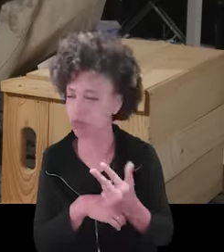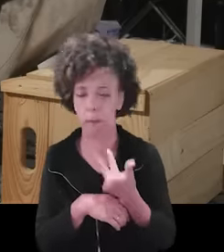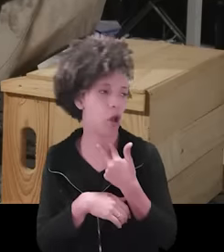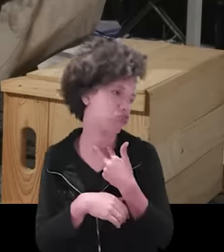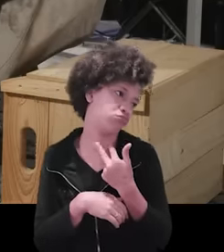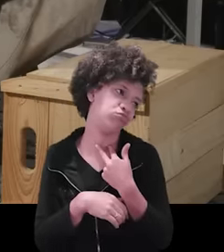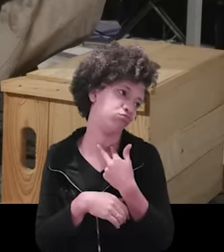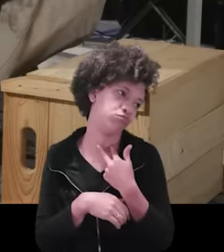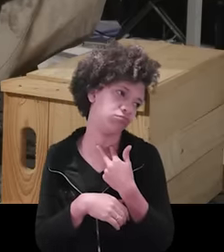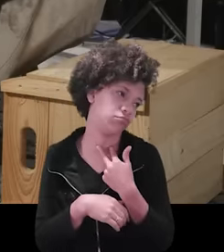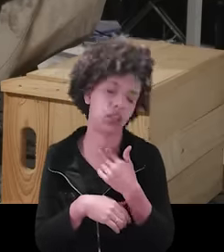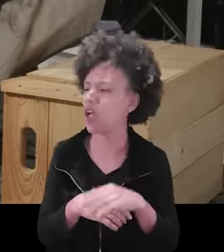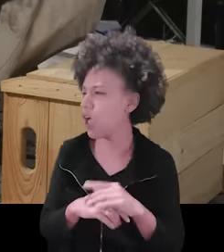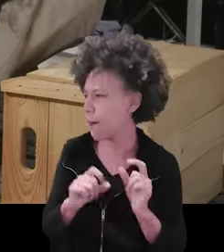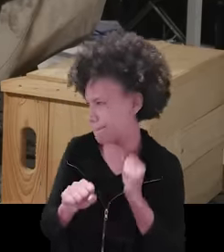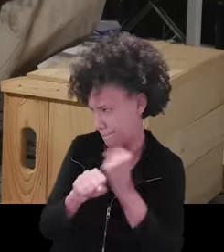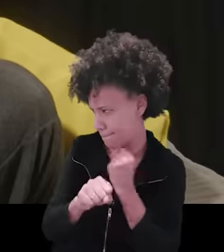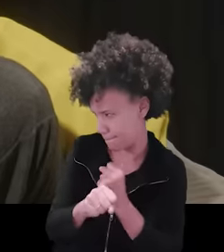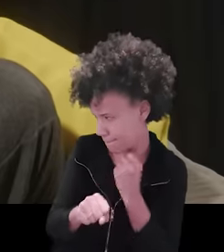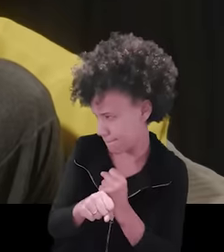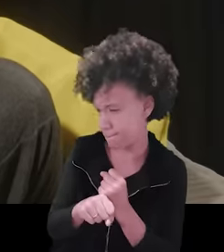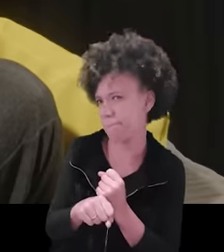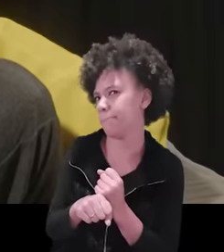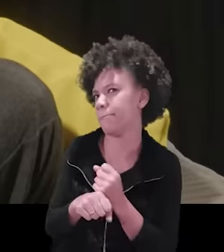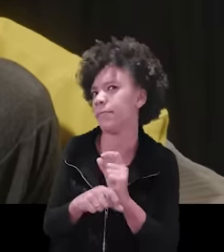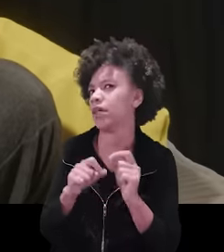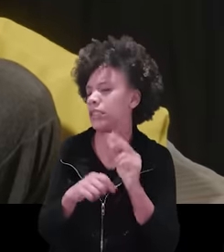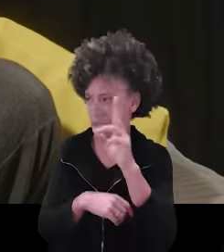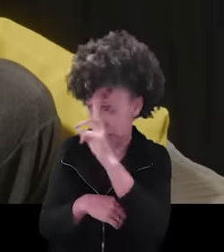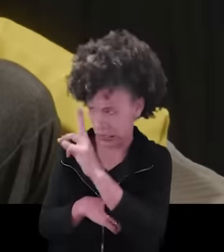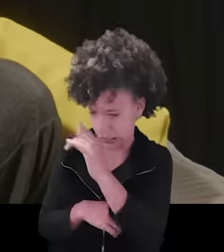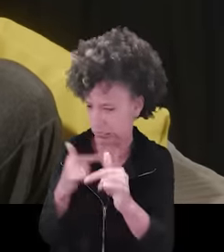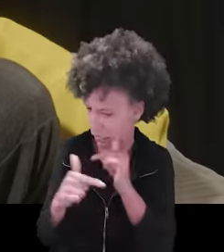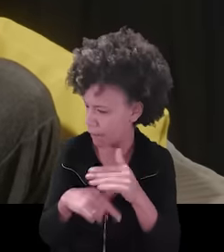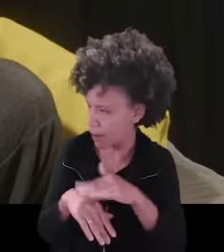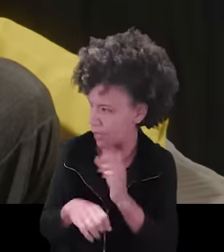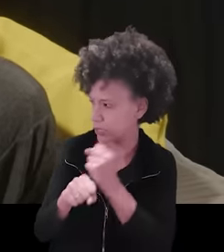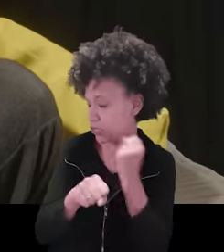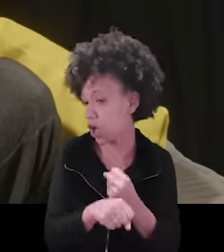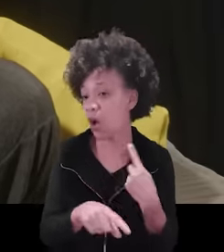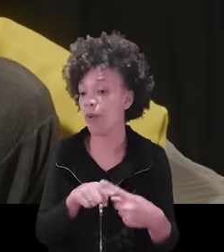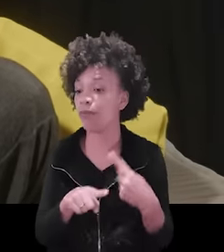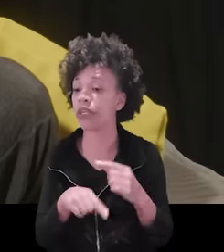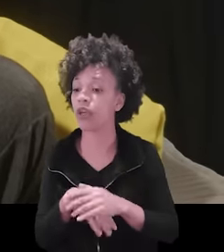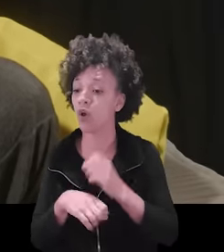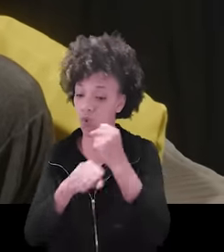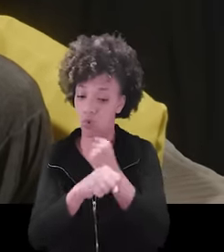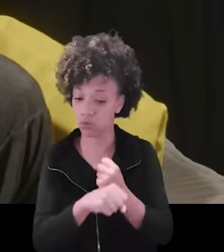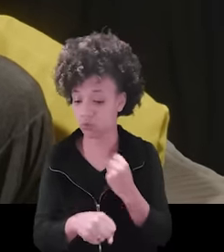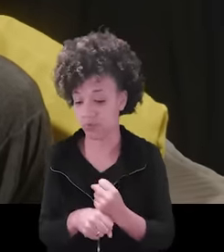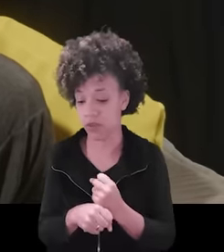E aí vai ter mais trampo do que são conjuntos civil é o que é mais trampo mais trabalho do que um Construtor civil que basta você chegar ali concurso tô civil